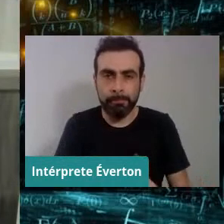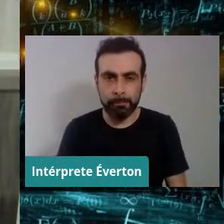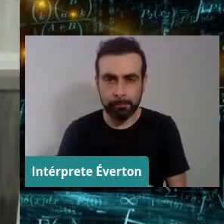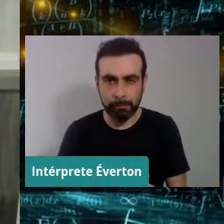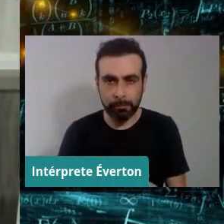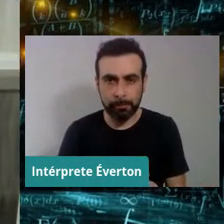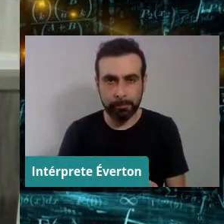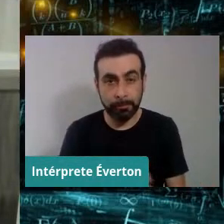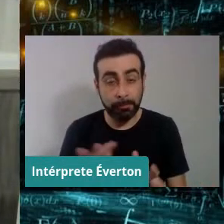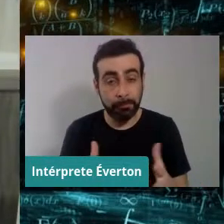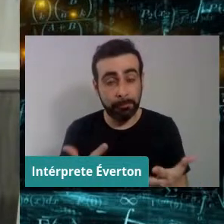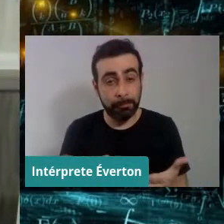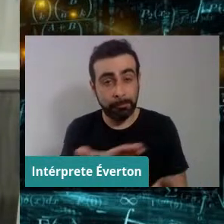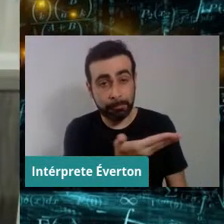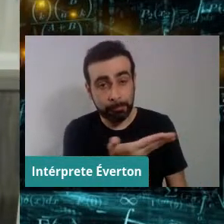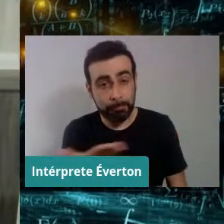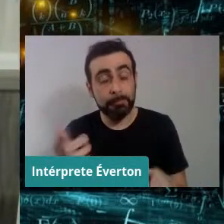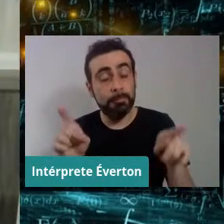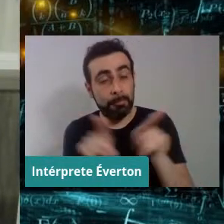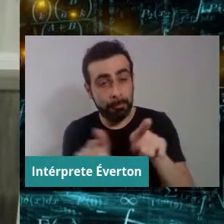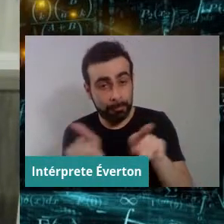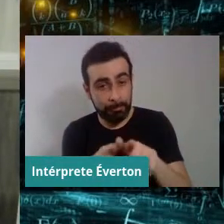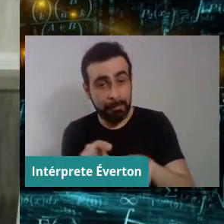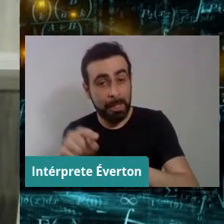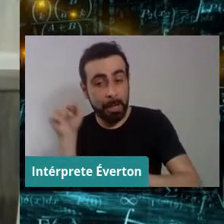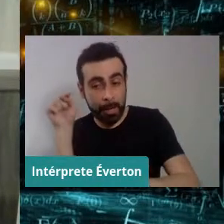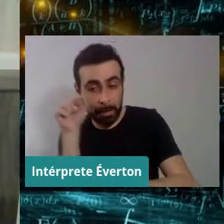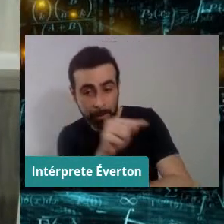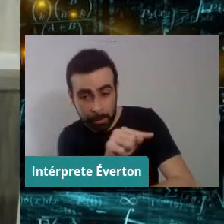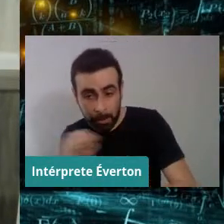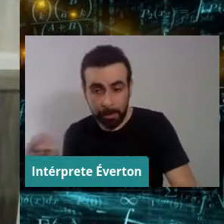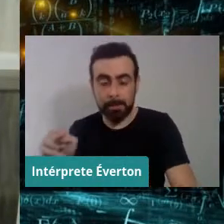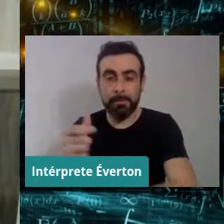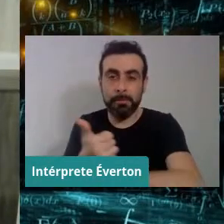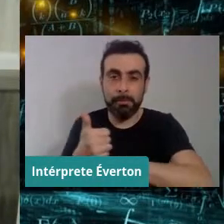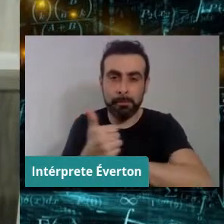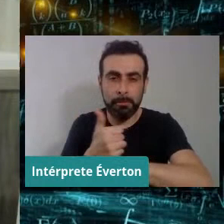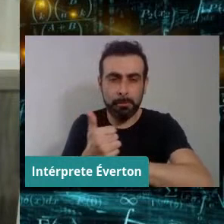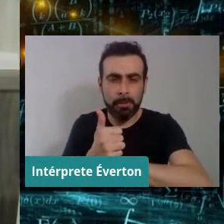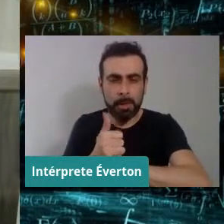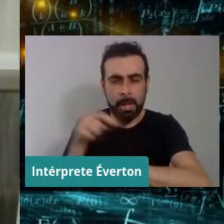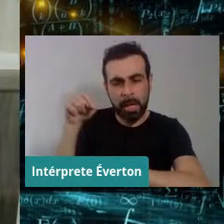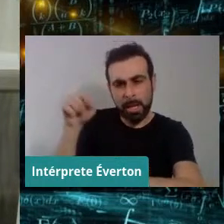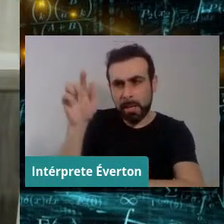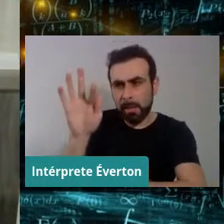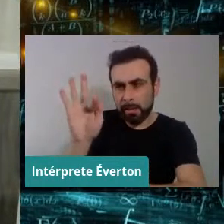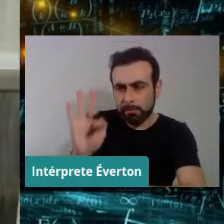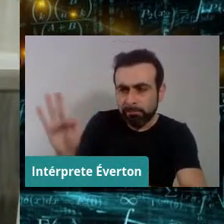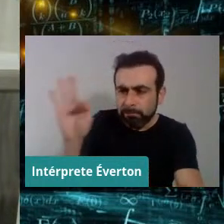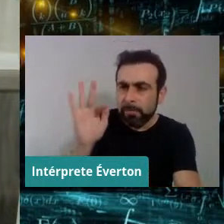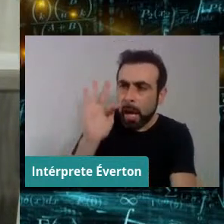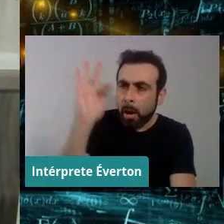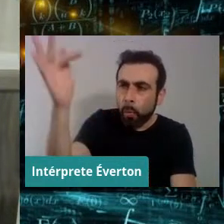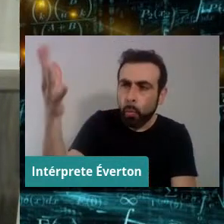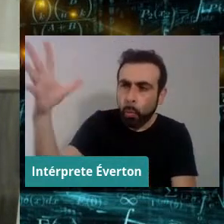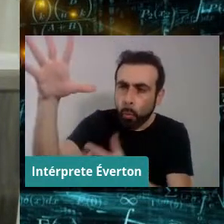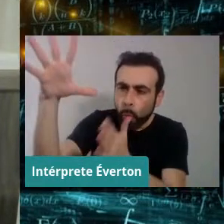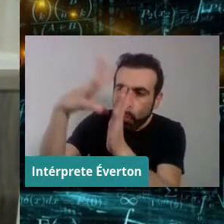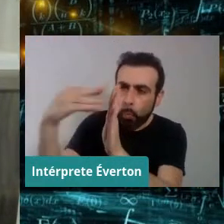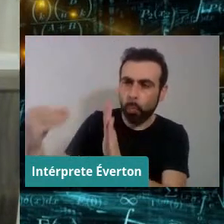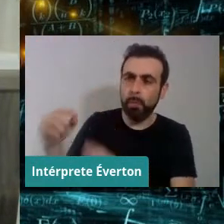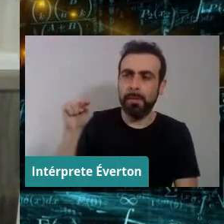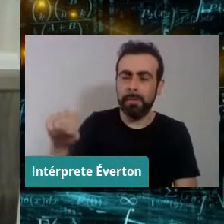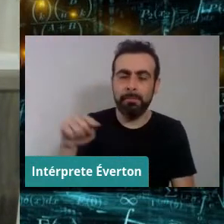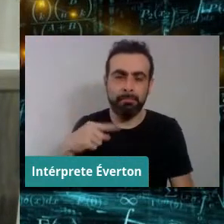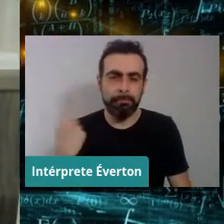e esses profissionais, por sua vez, serão o futuro da universidade e da nossa sociedade.